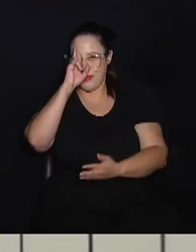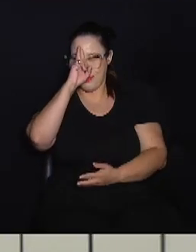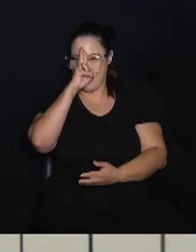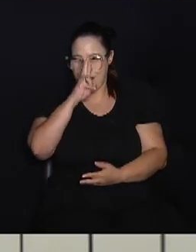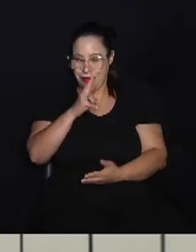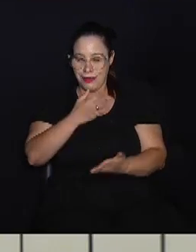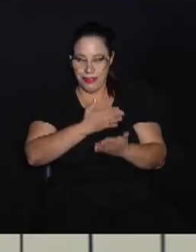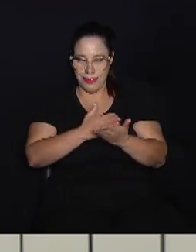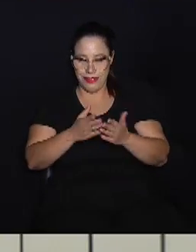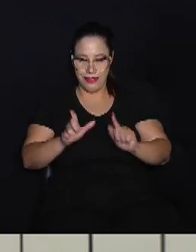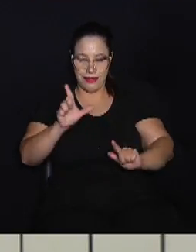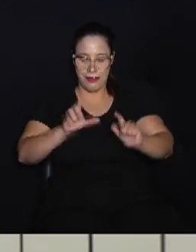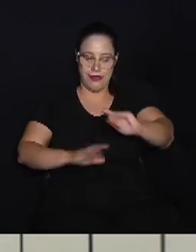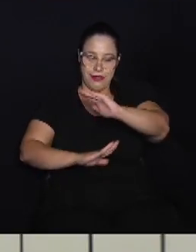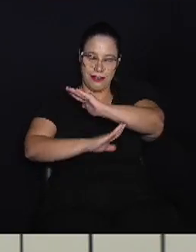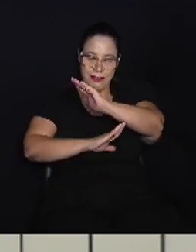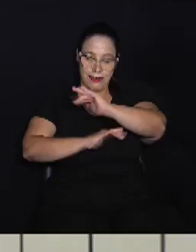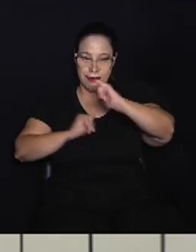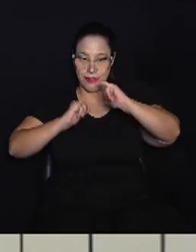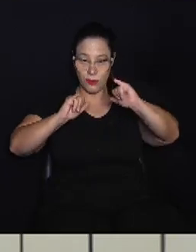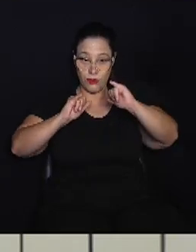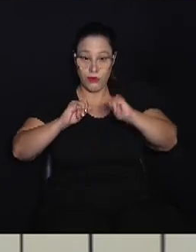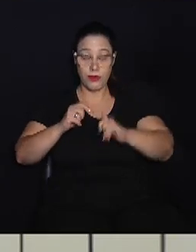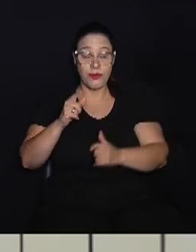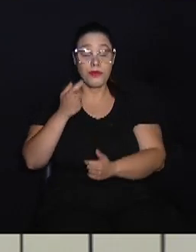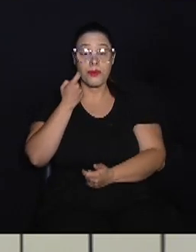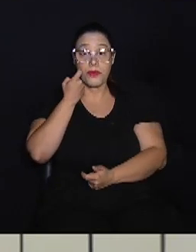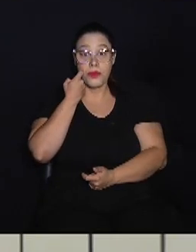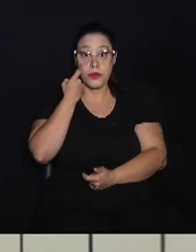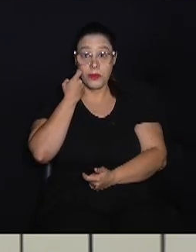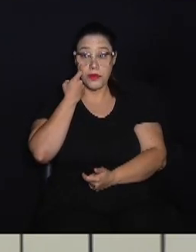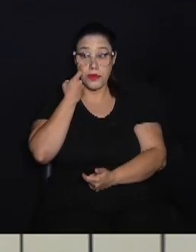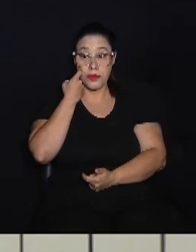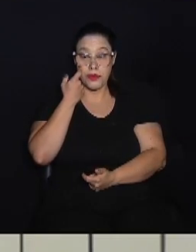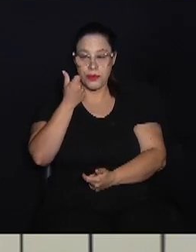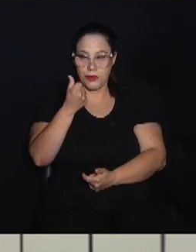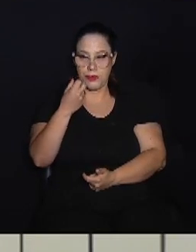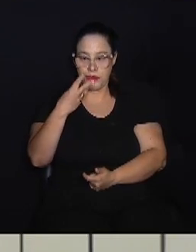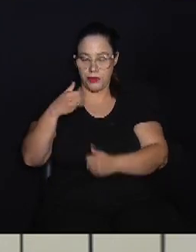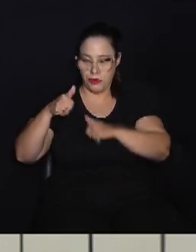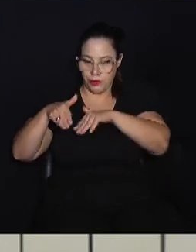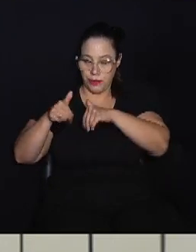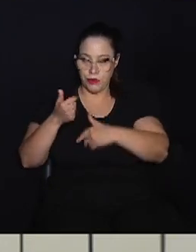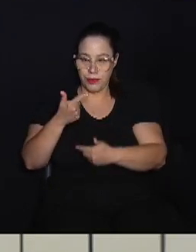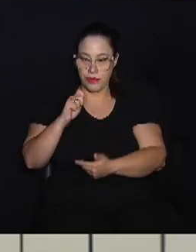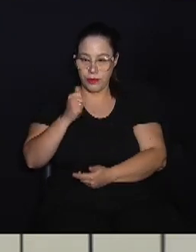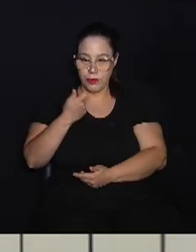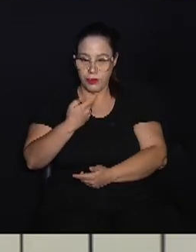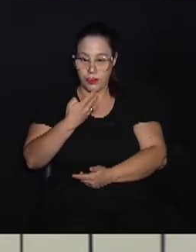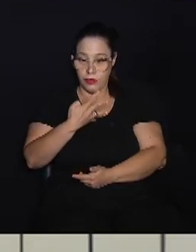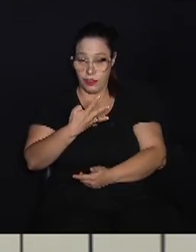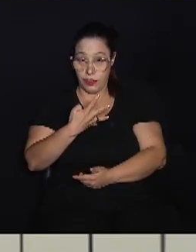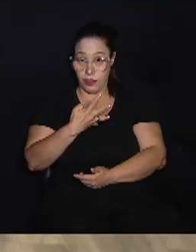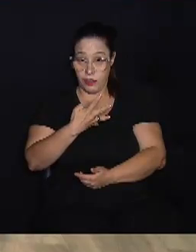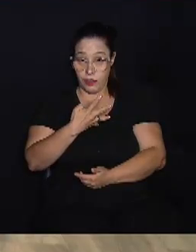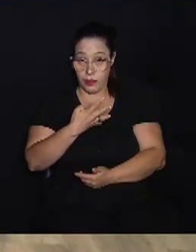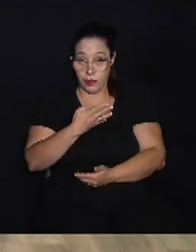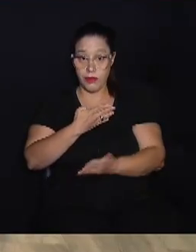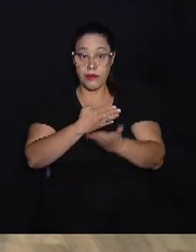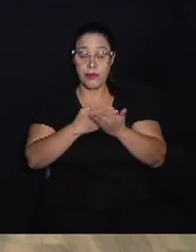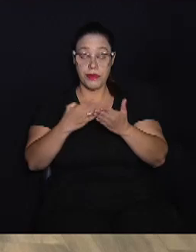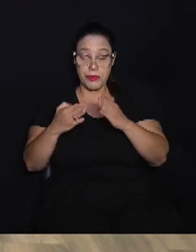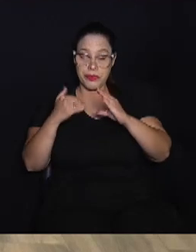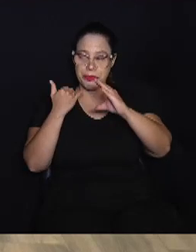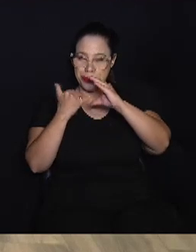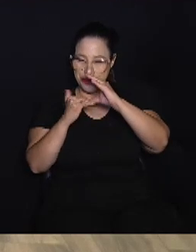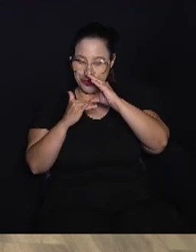meio-dia, começa agora o Câmara Notícia desta sexta-feira, 13 de setembro de 2024. Participe com